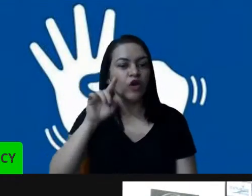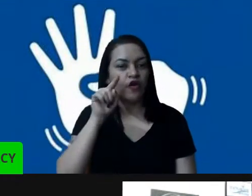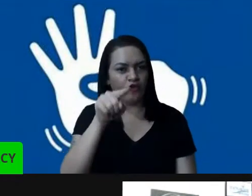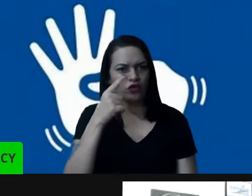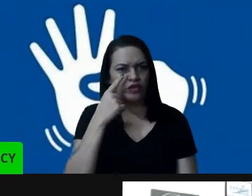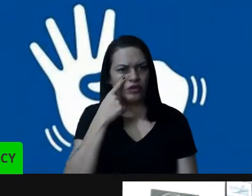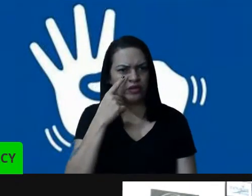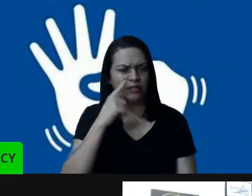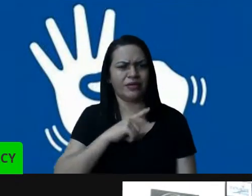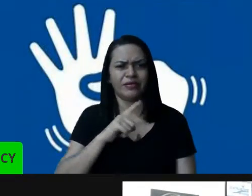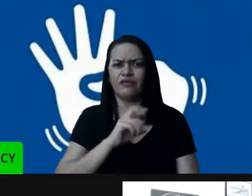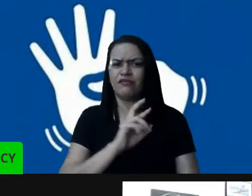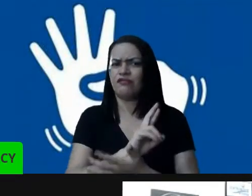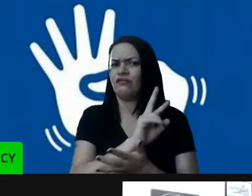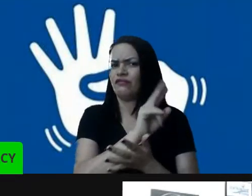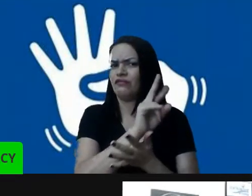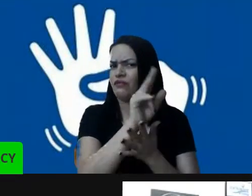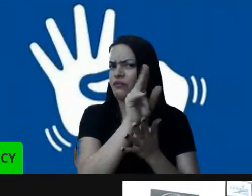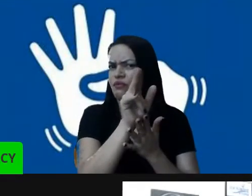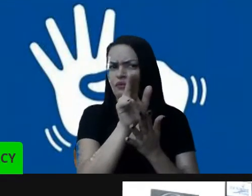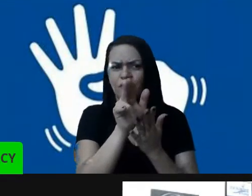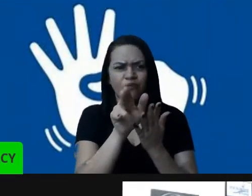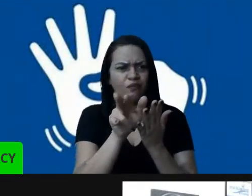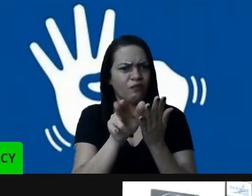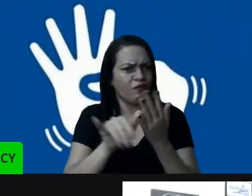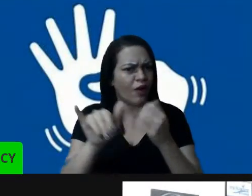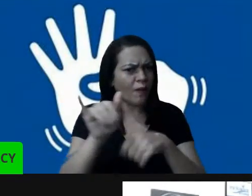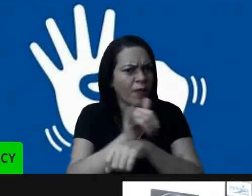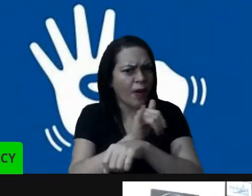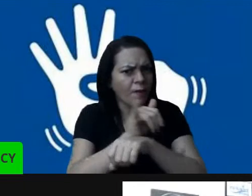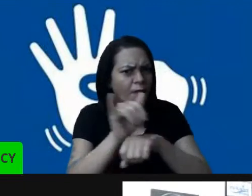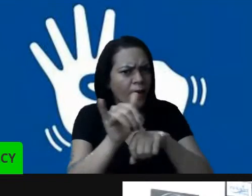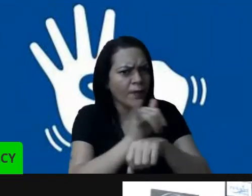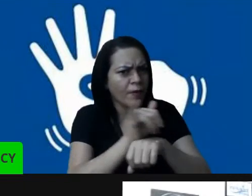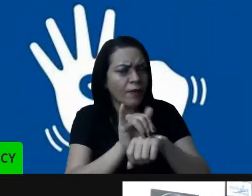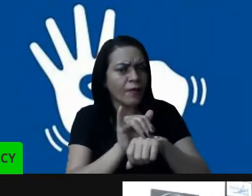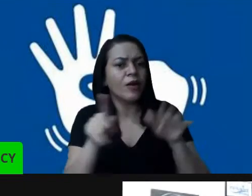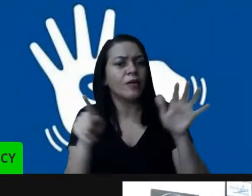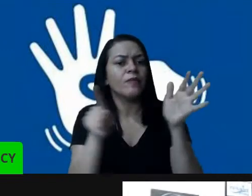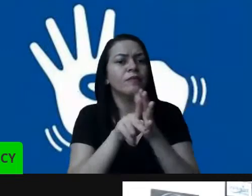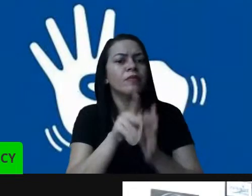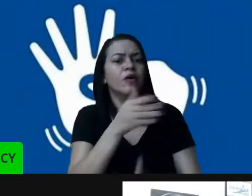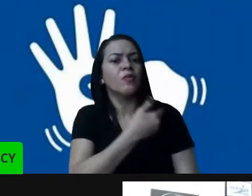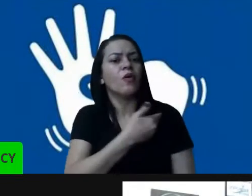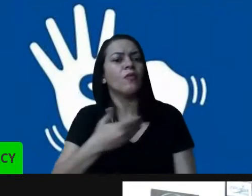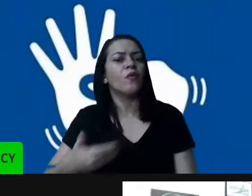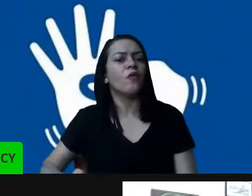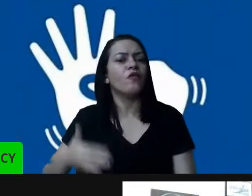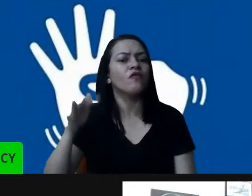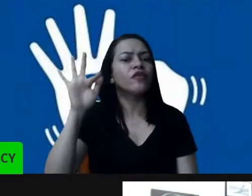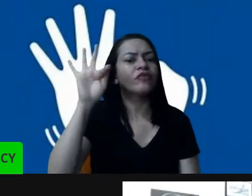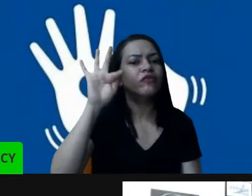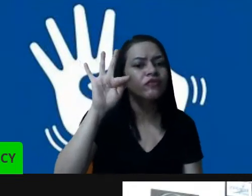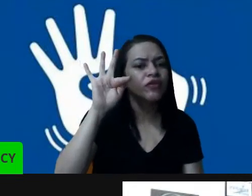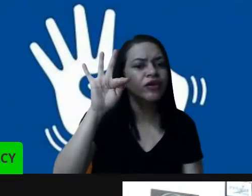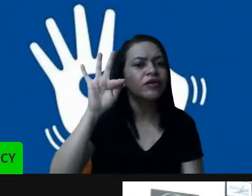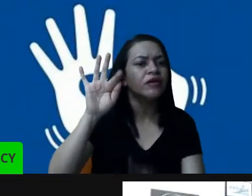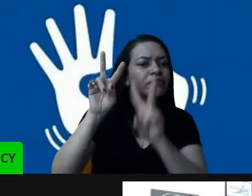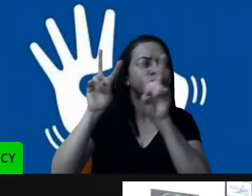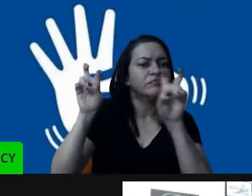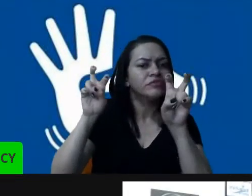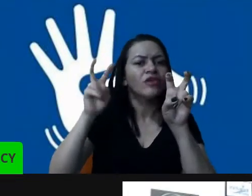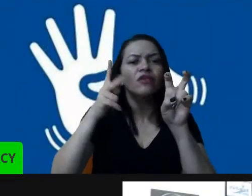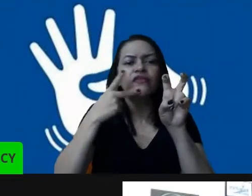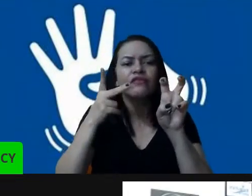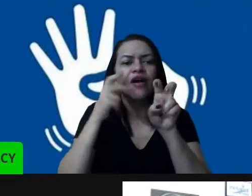vários mecanismos que estão sendo utilizados pelo próprio governo federal, em que se fala sobre a pandemia,